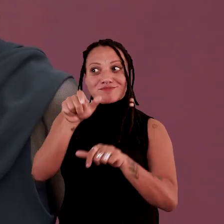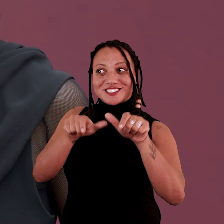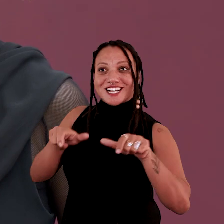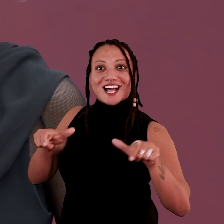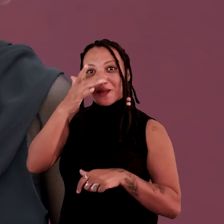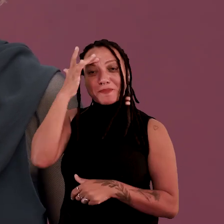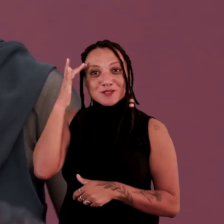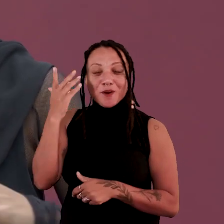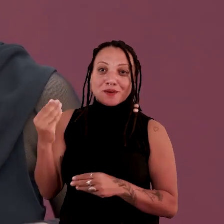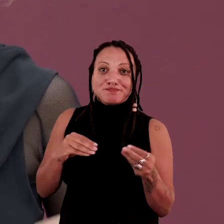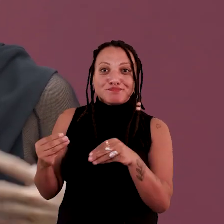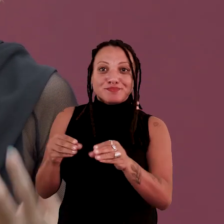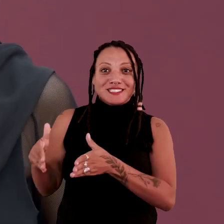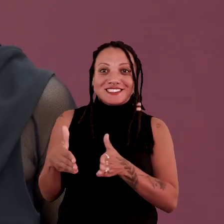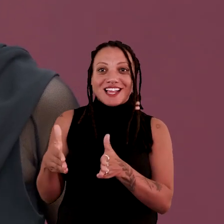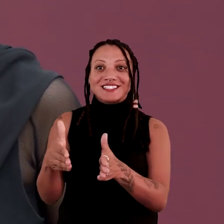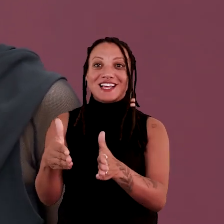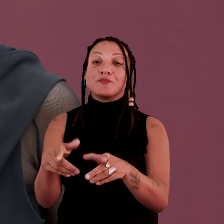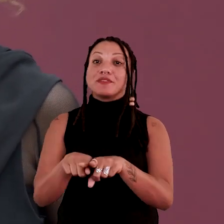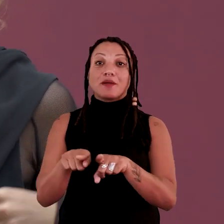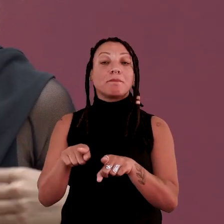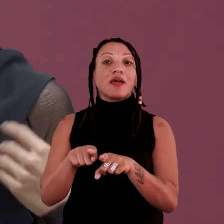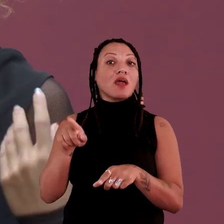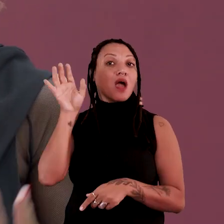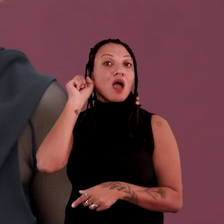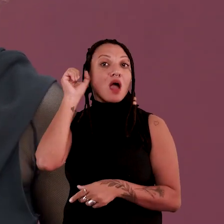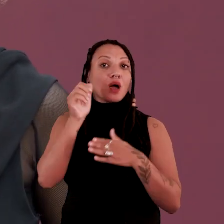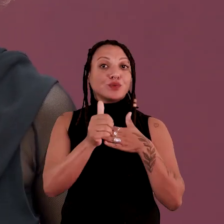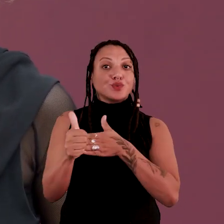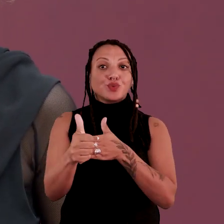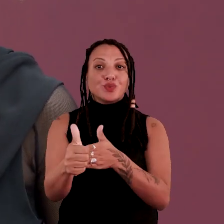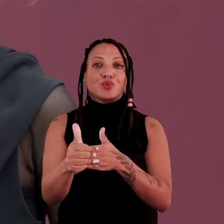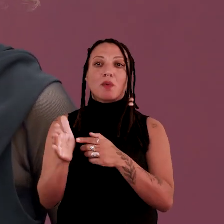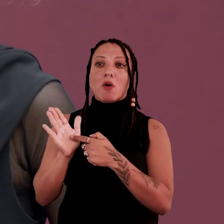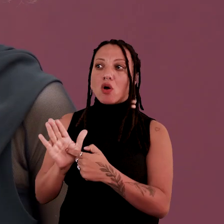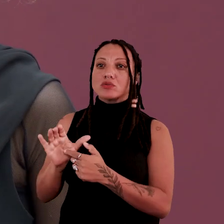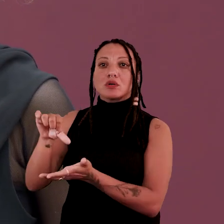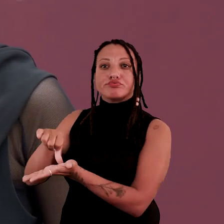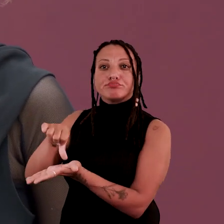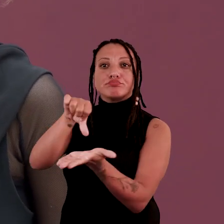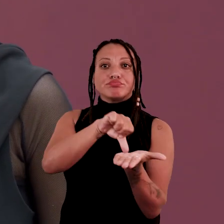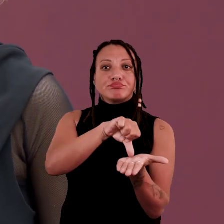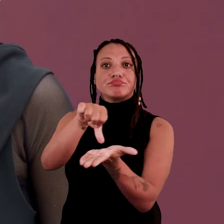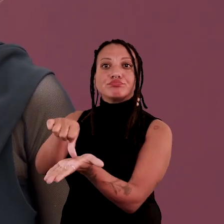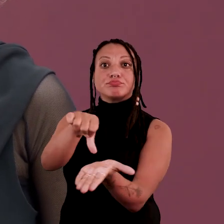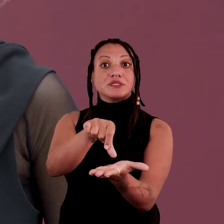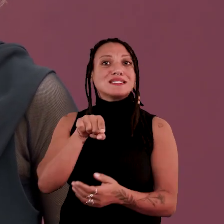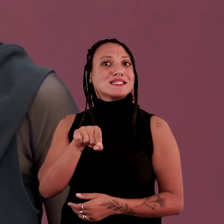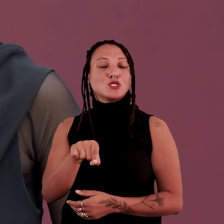veio muito para visibilizar essa pesquisa e esse desejo dos moradores. E a rota é